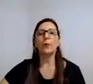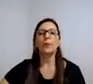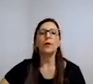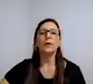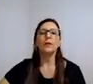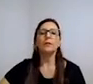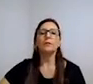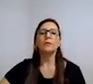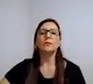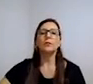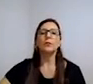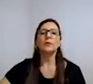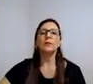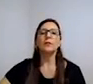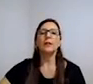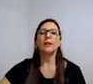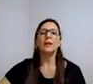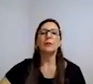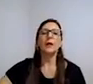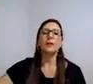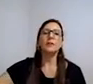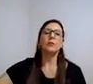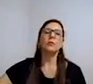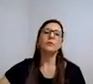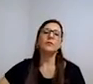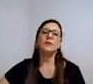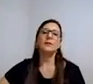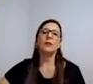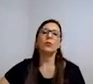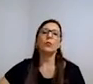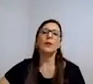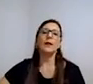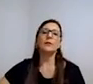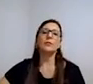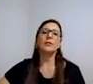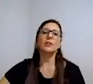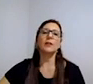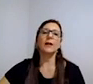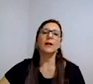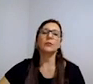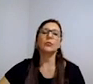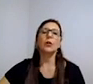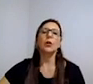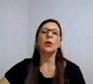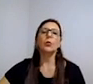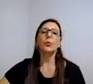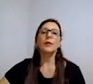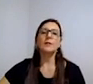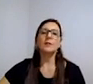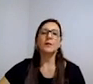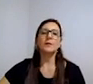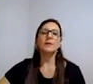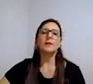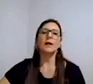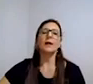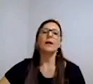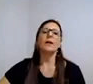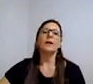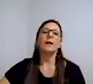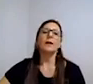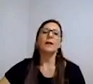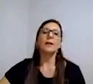papel. Então, se você observar aqui na imagem, quando você está com o braço esticado, o bíceps